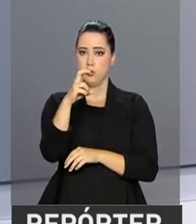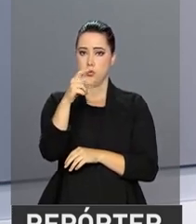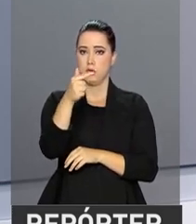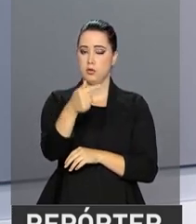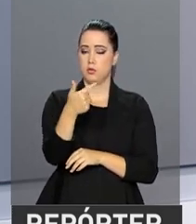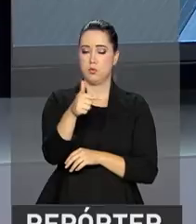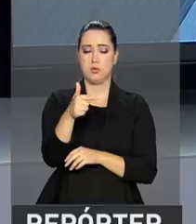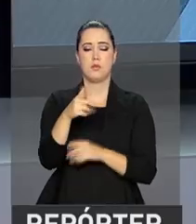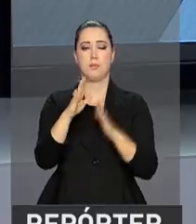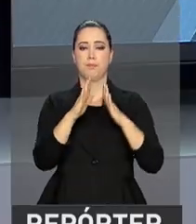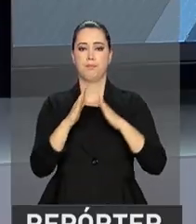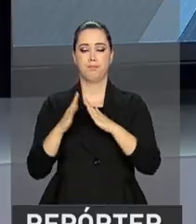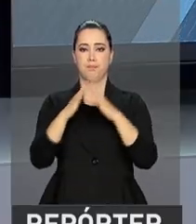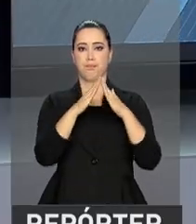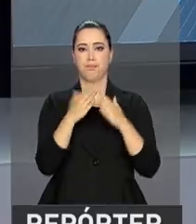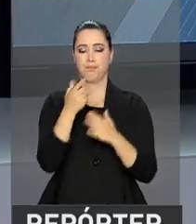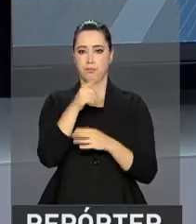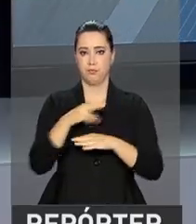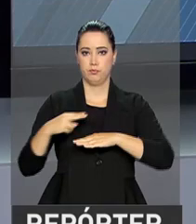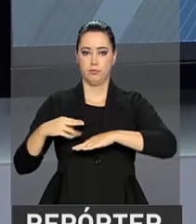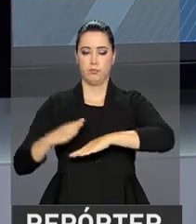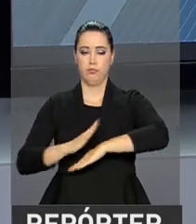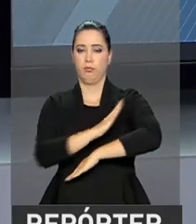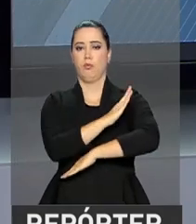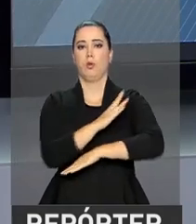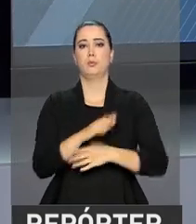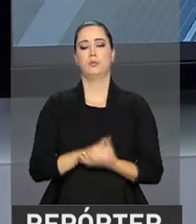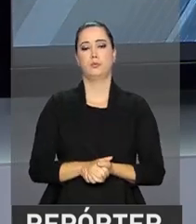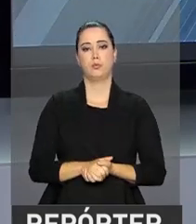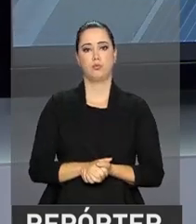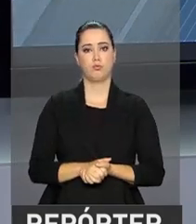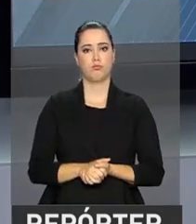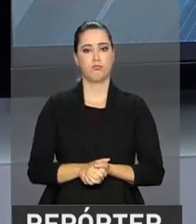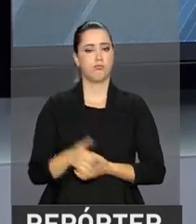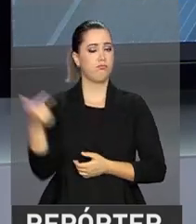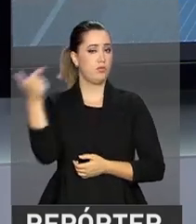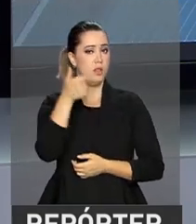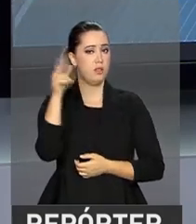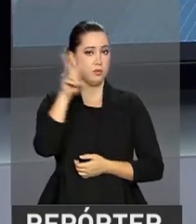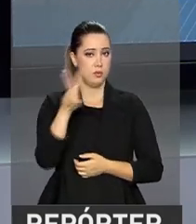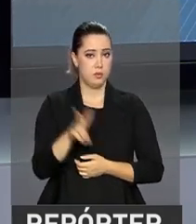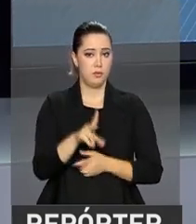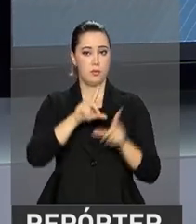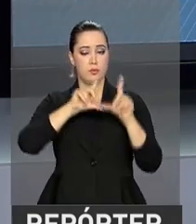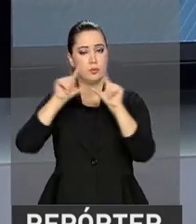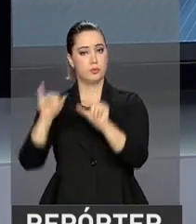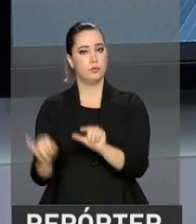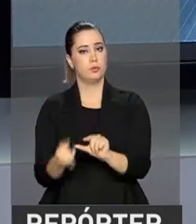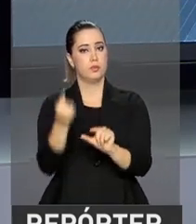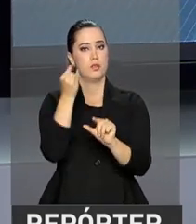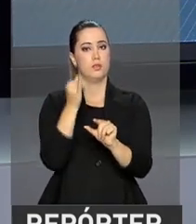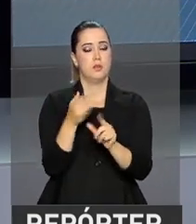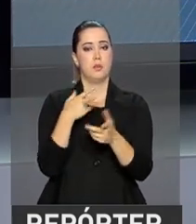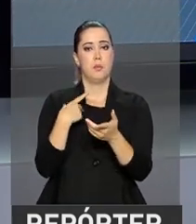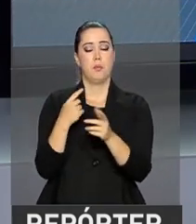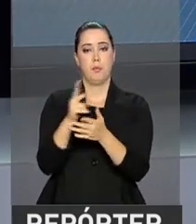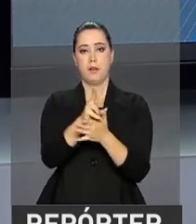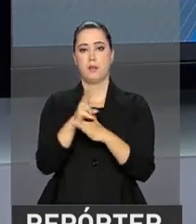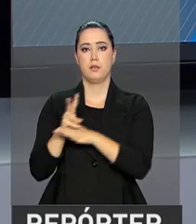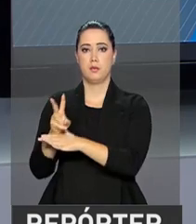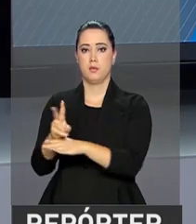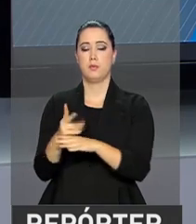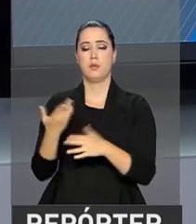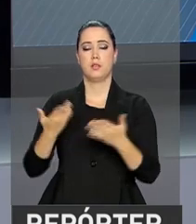rocinha o governo reduz pela segunda vez no ano os juros nos empréstimos consignados para servidores públicos federais